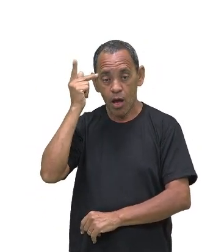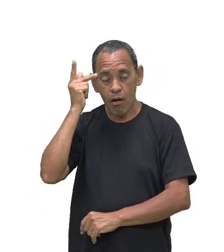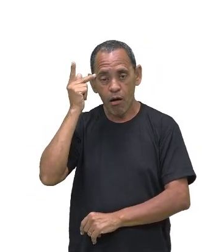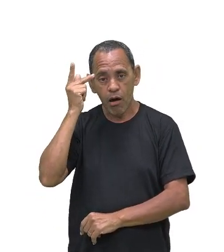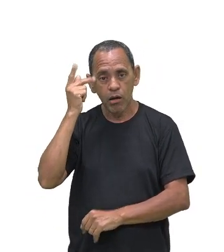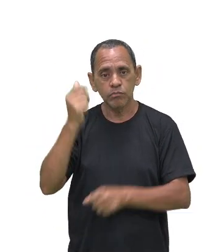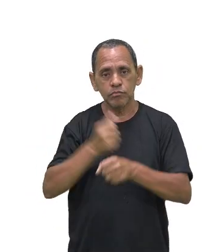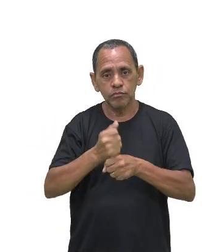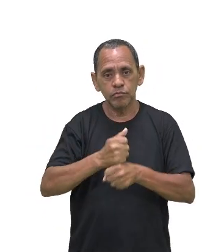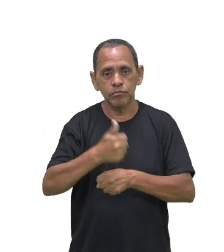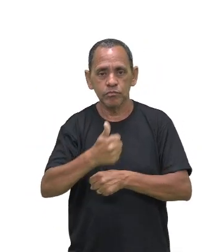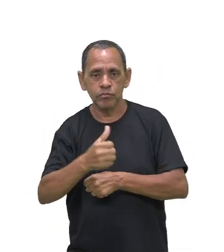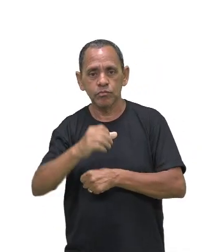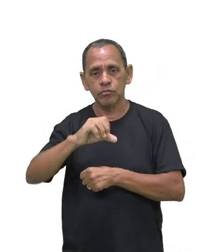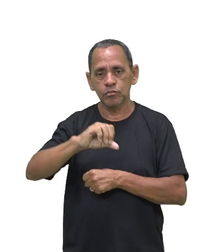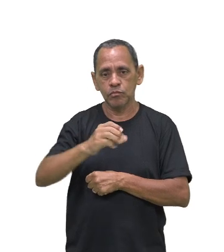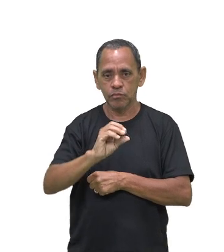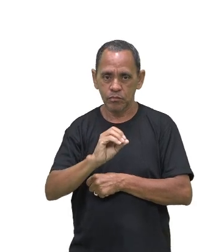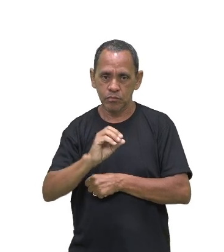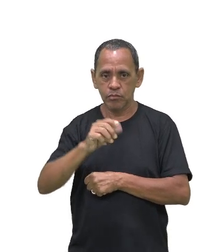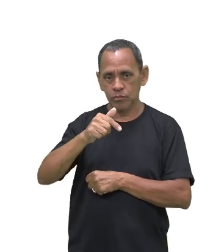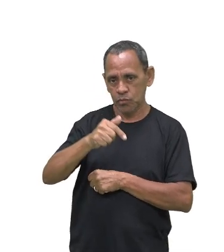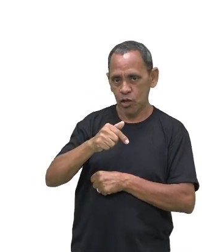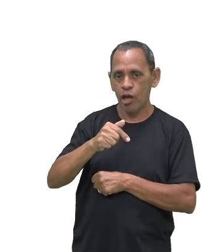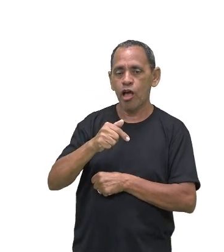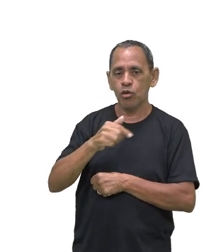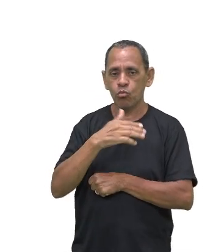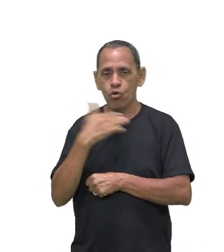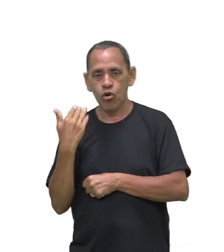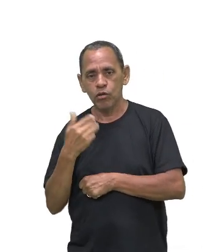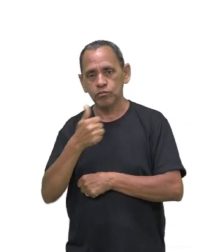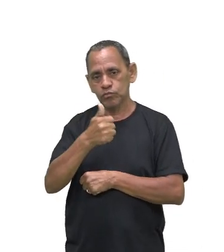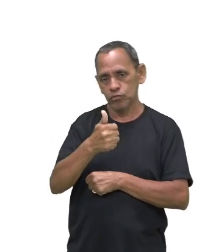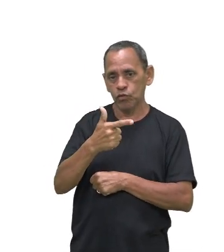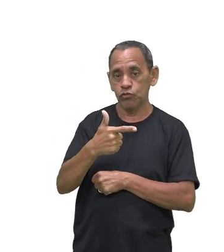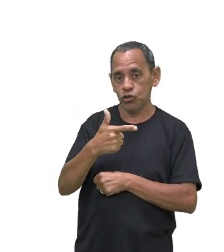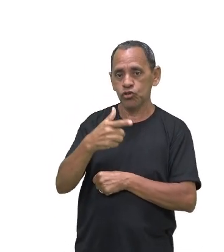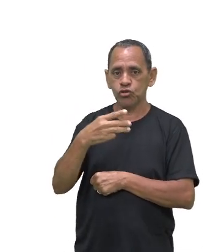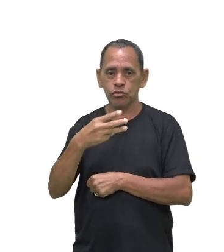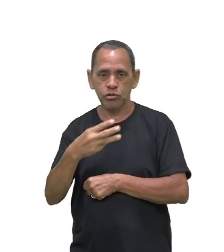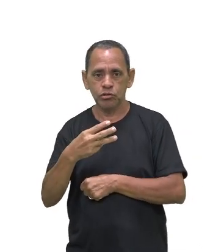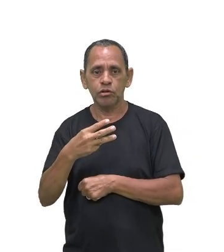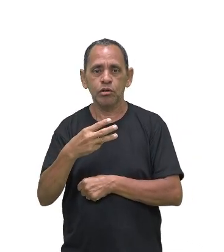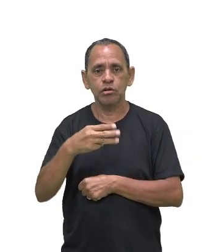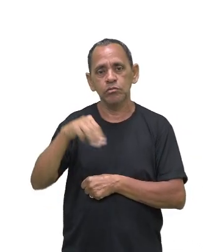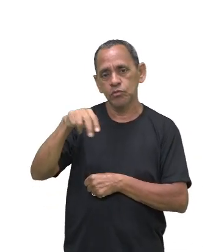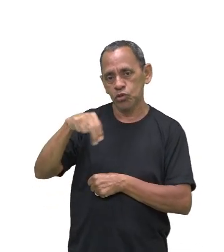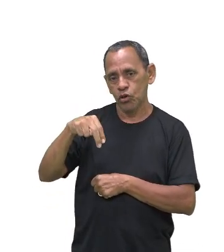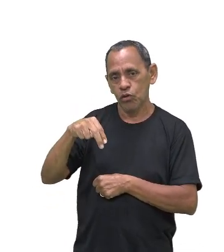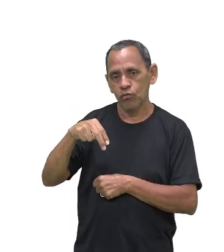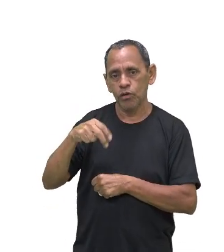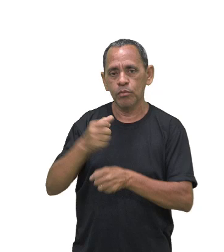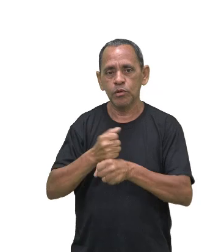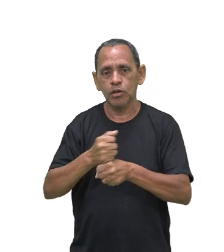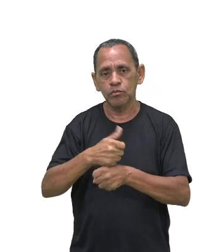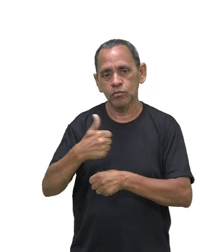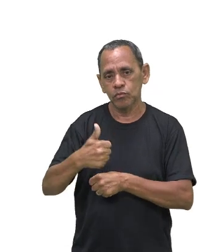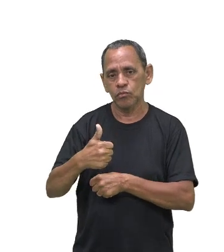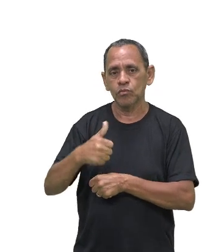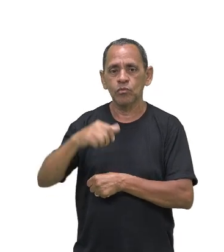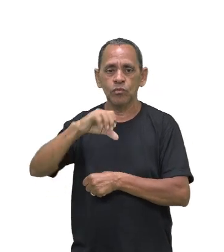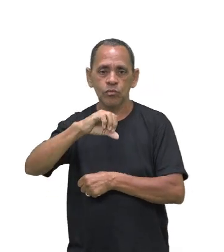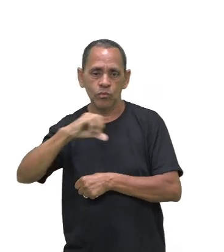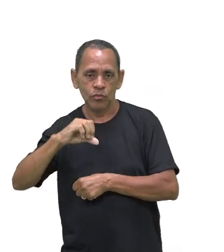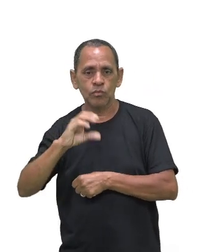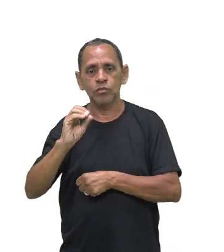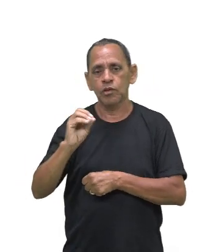1907 e veio a falecer em 23 de novembro de 1990. Vejam, a partir desta